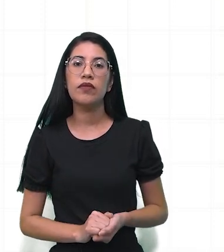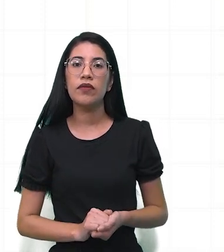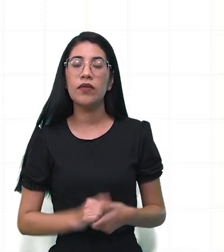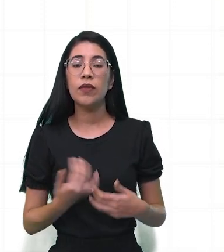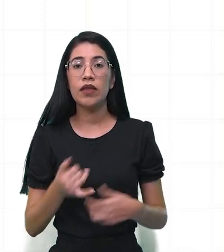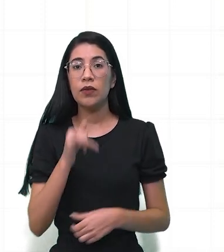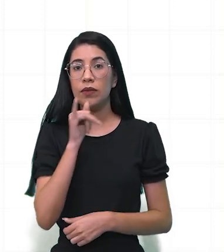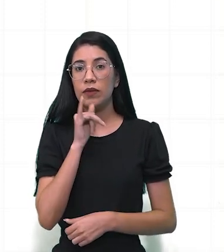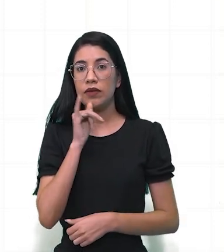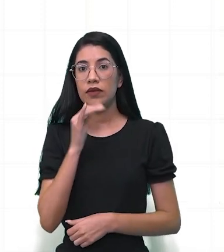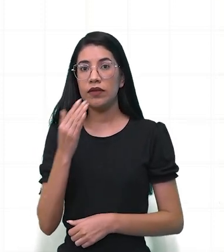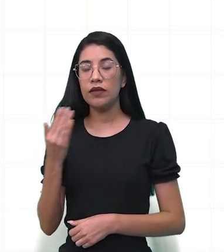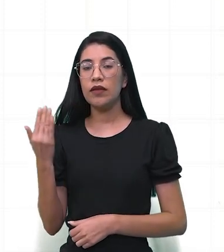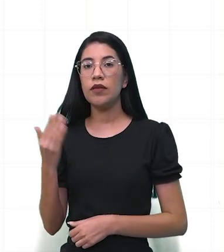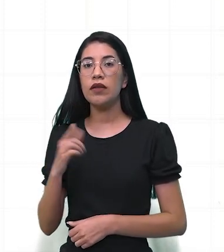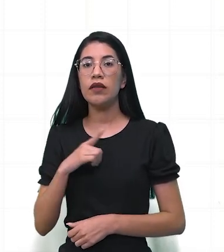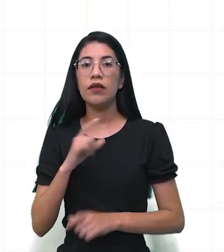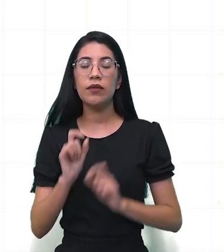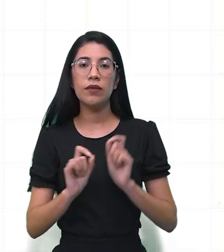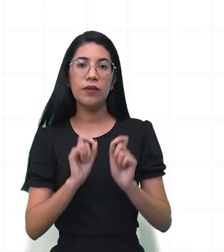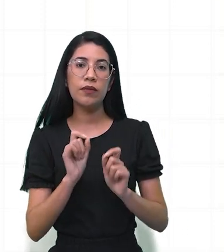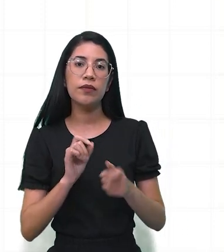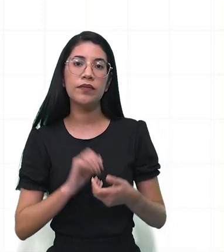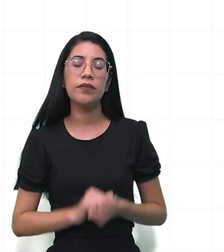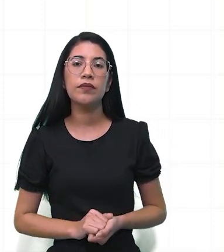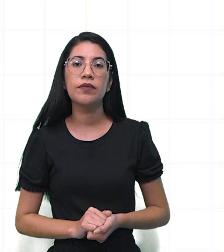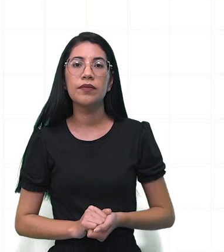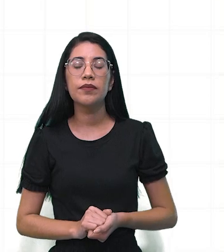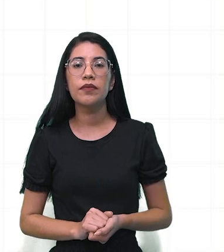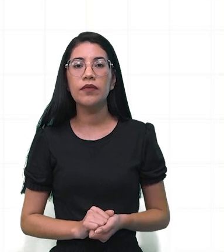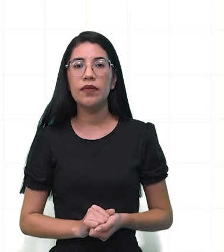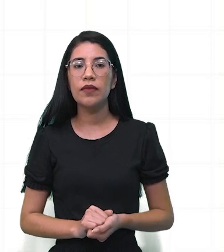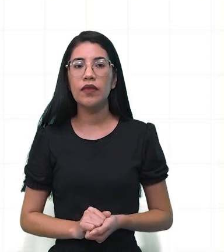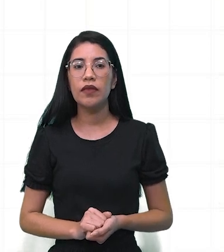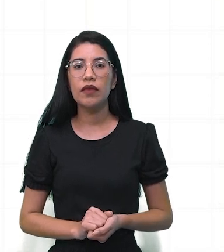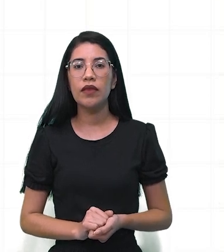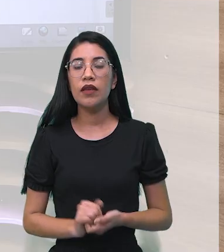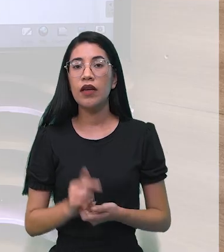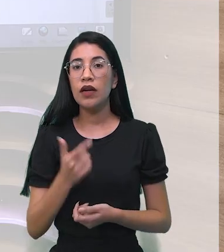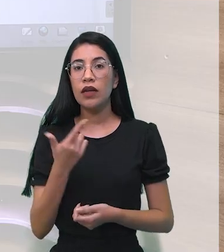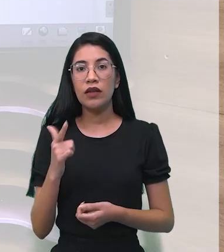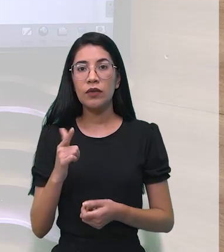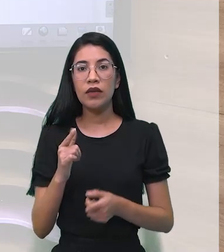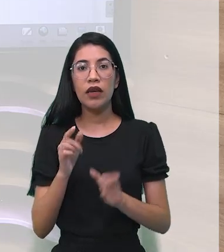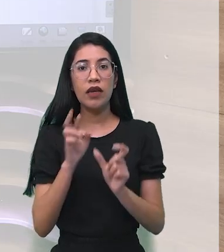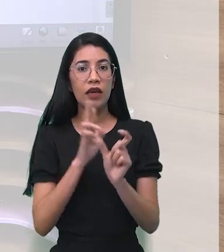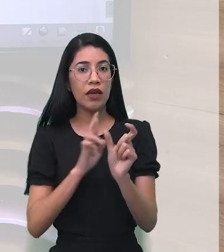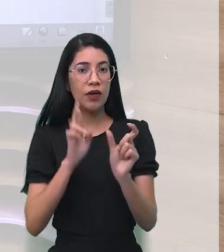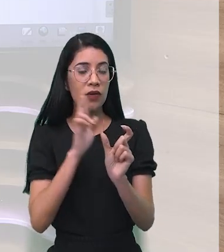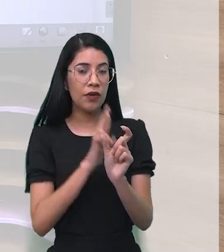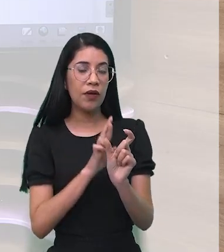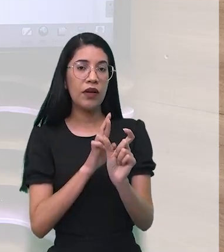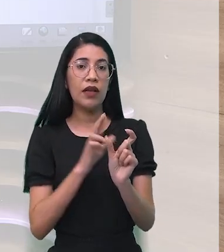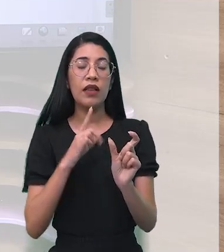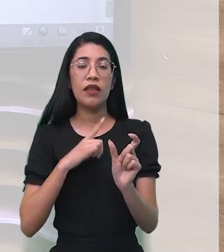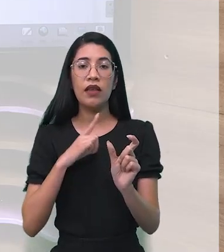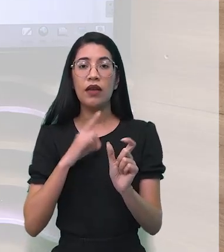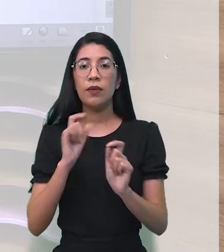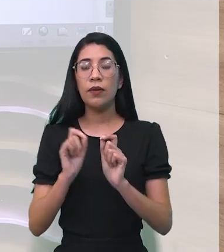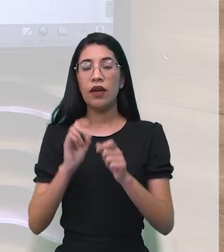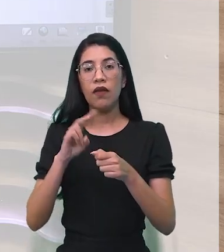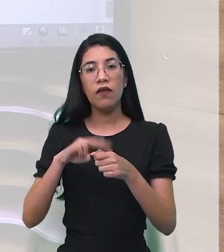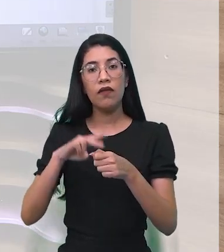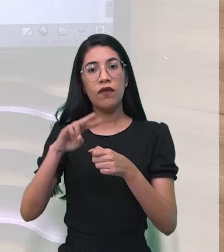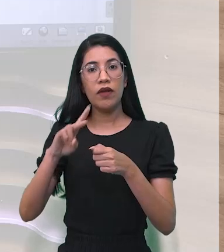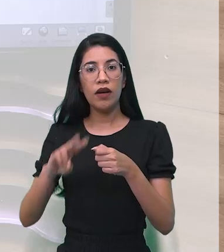caso, eu tenho aqui uma situação em que eu não tenho incógnitas, eu tenho